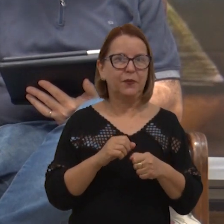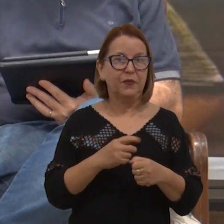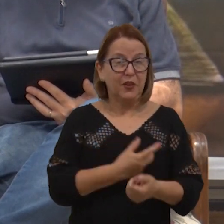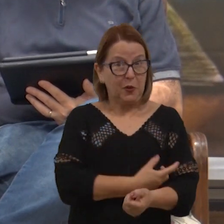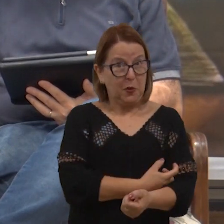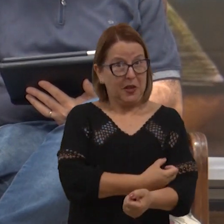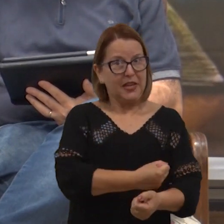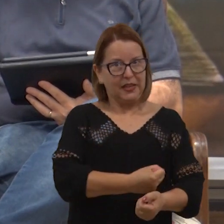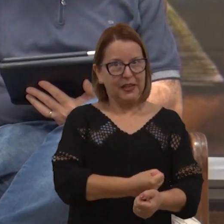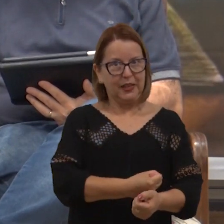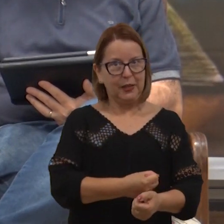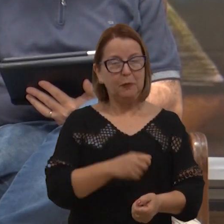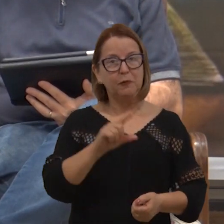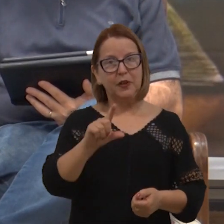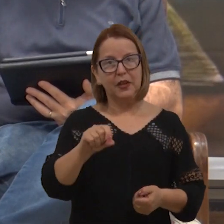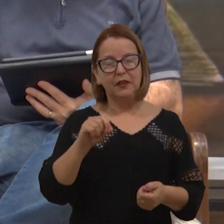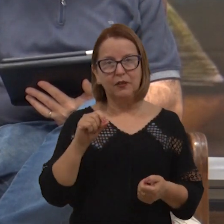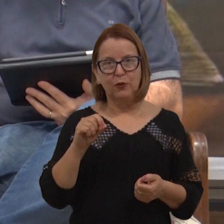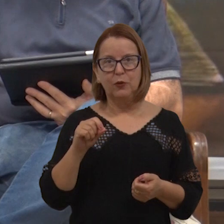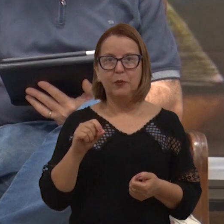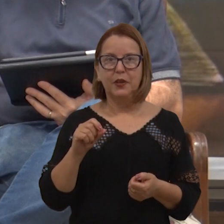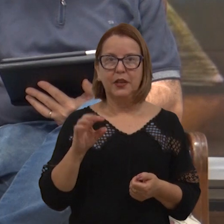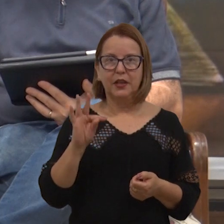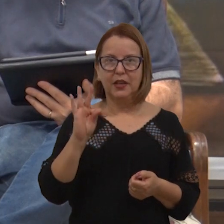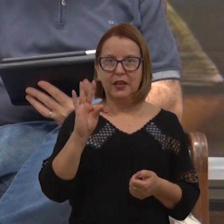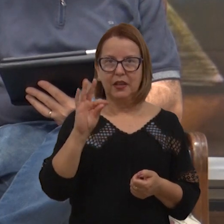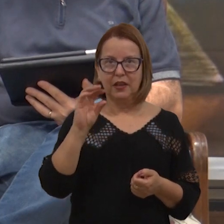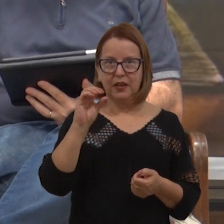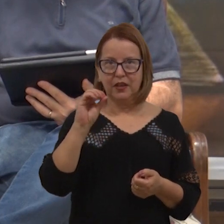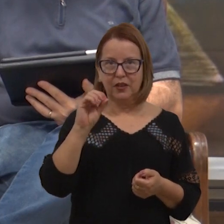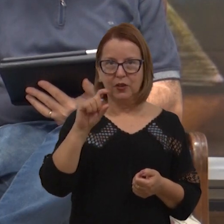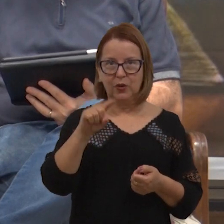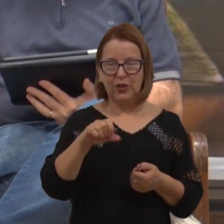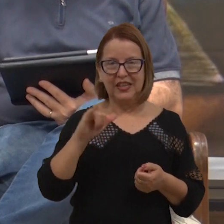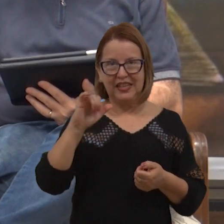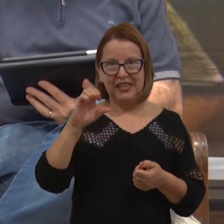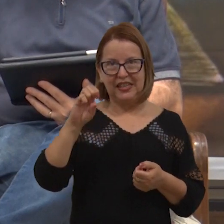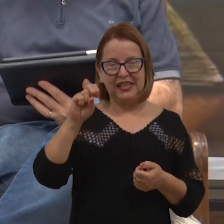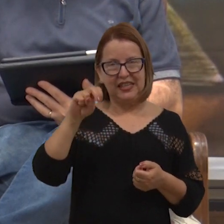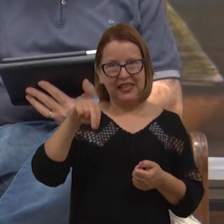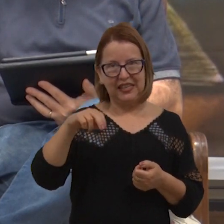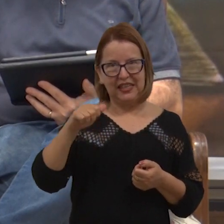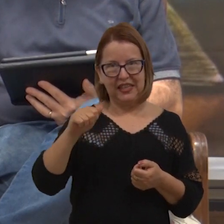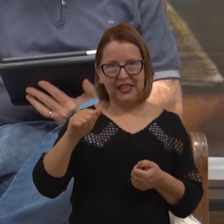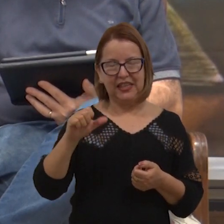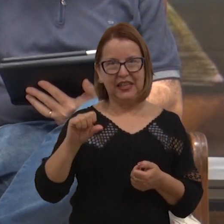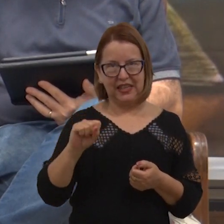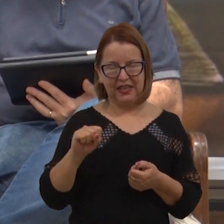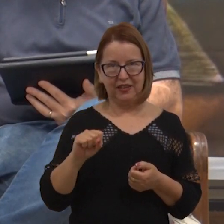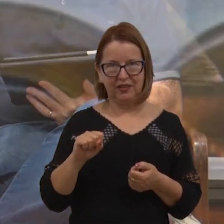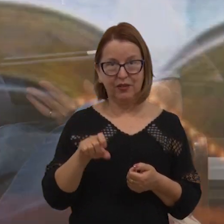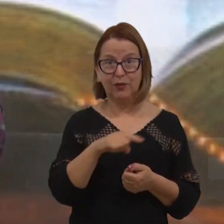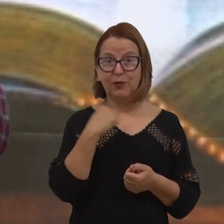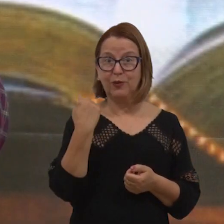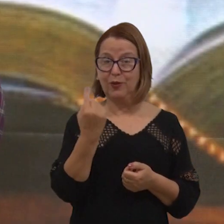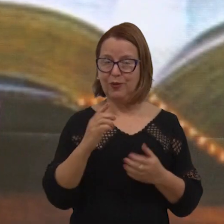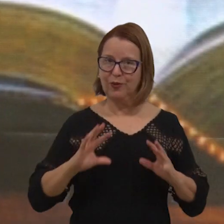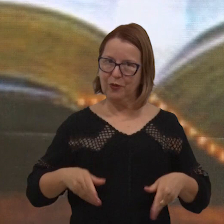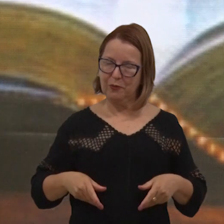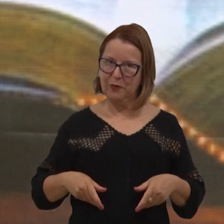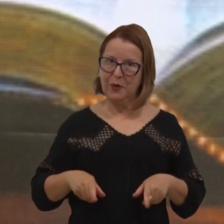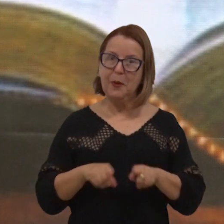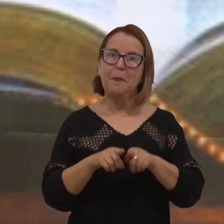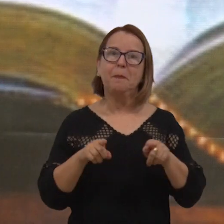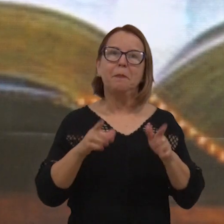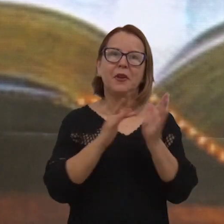Sim. E nesse mundo nós vamos passar, nós vamos ver aqui, no mundo tereis tribulações, no mundo